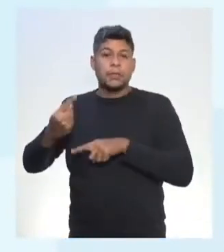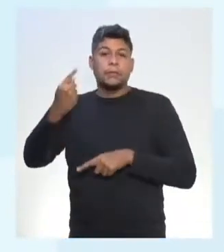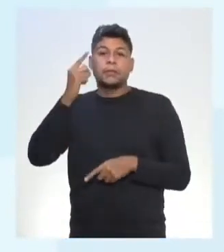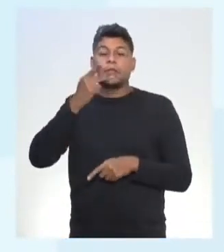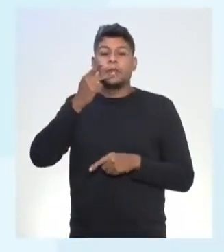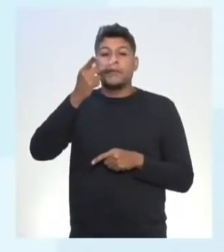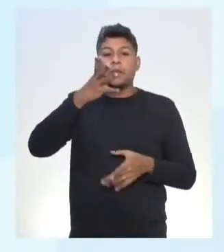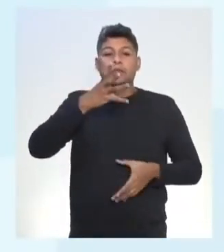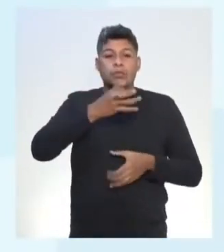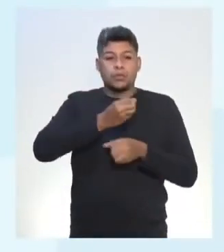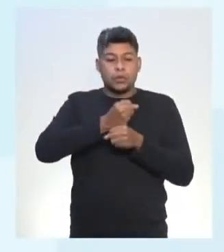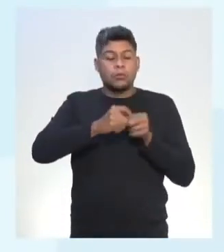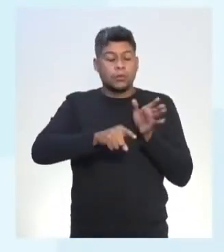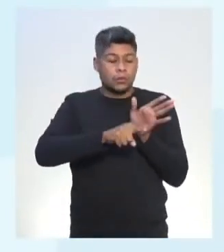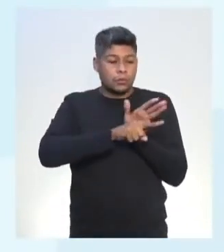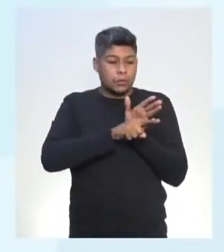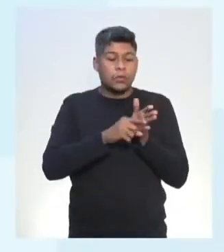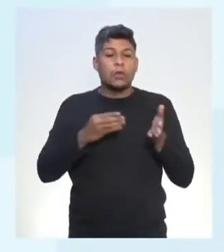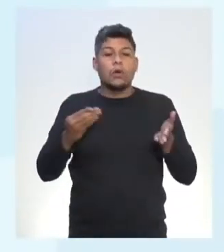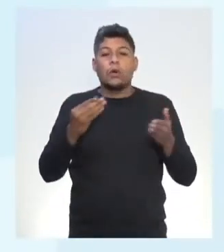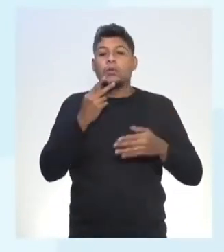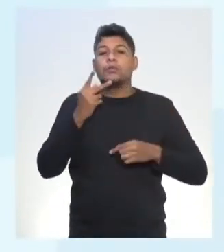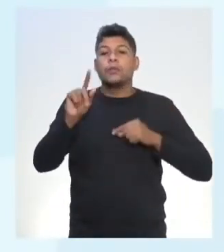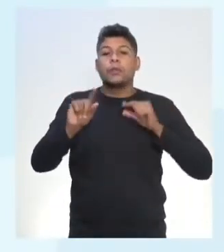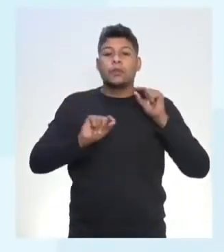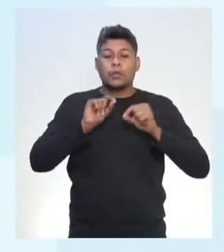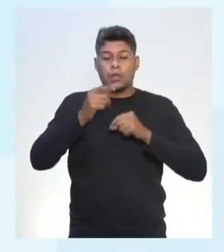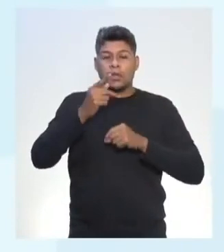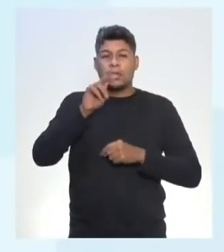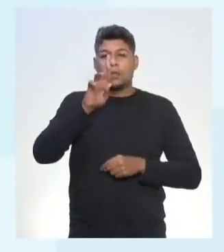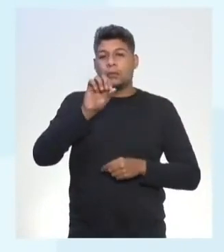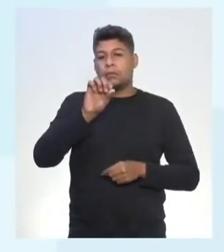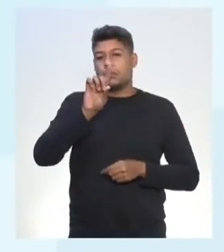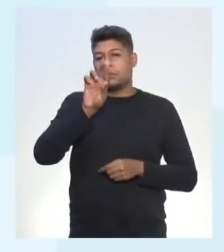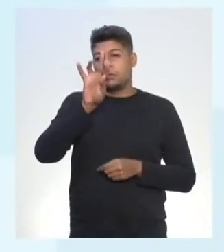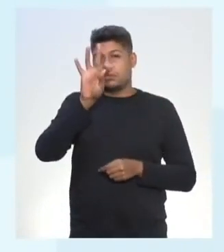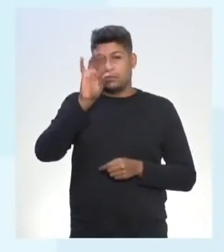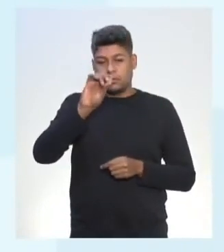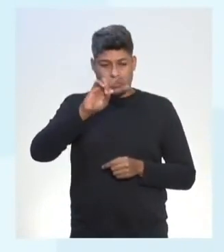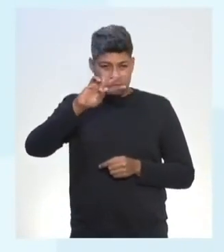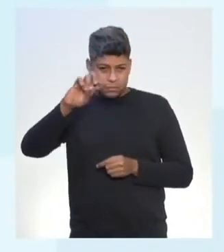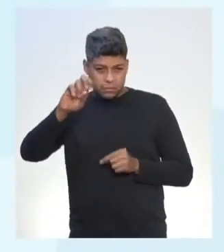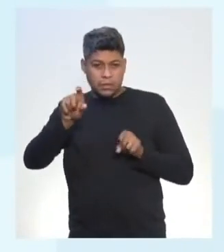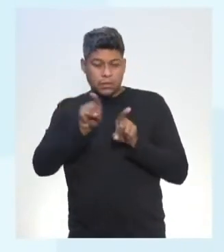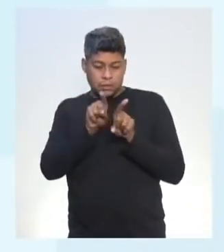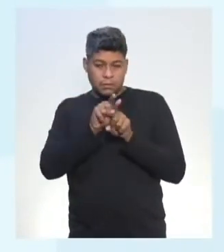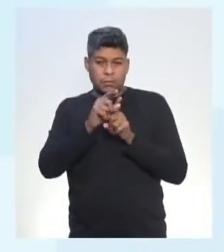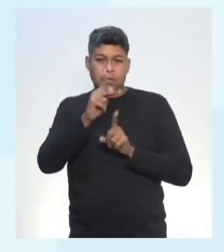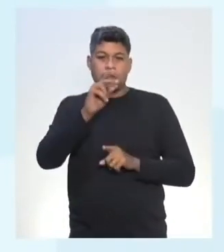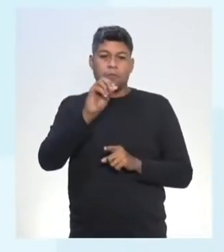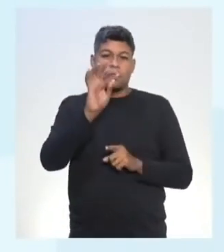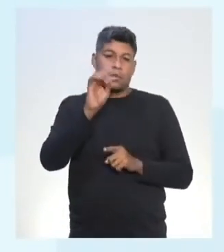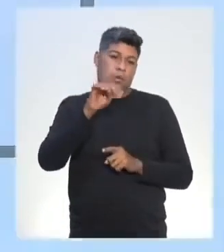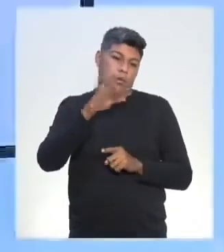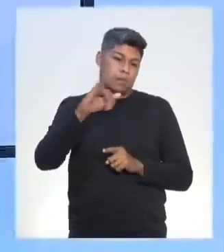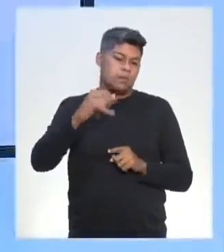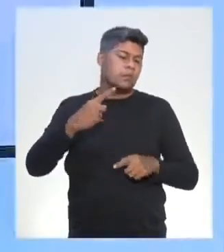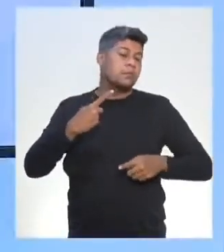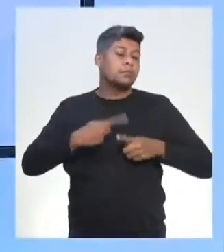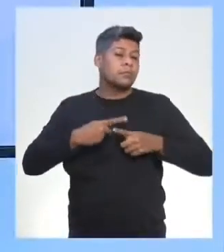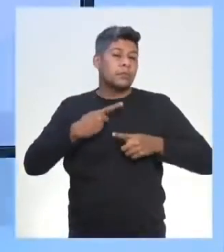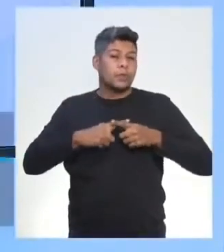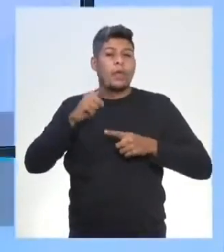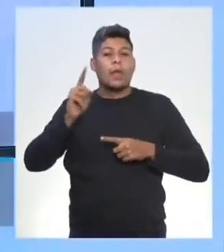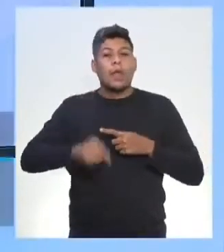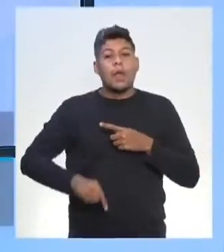falou de soma e subtração. Hoje a gente vai falar do produto, tá certo? Do produto e da potenciação. Porque a potenciação